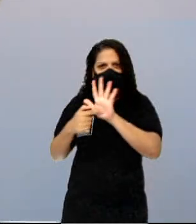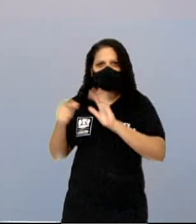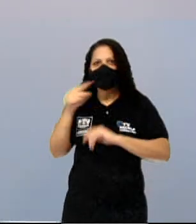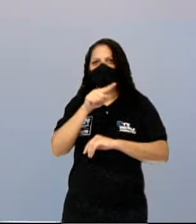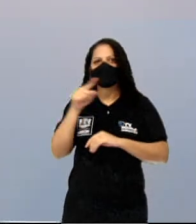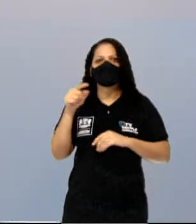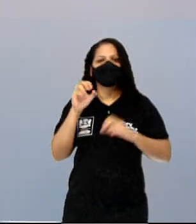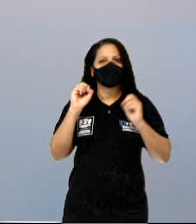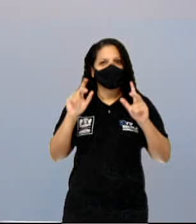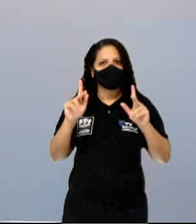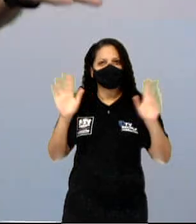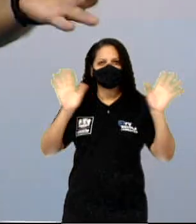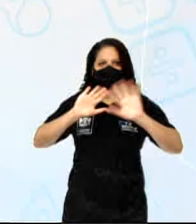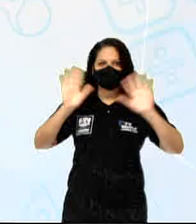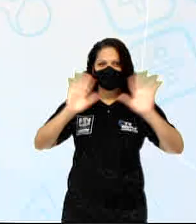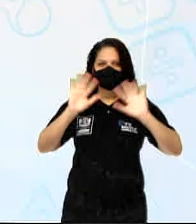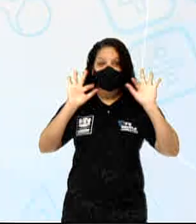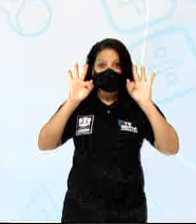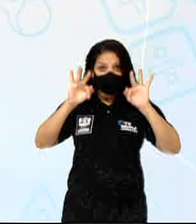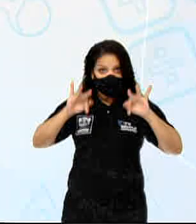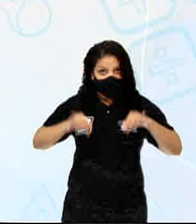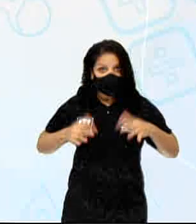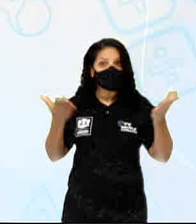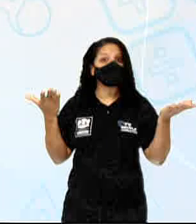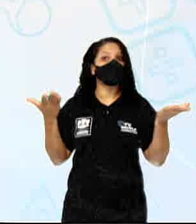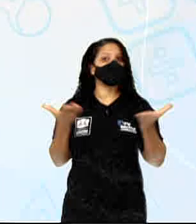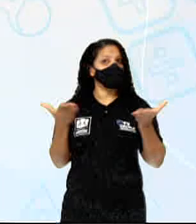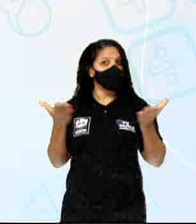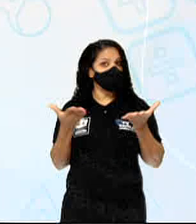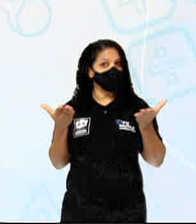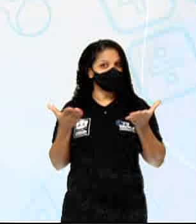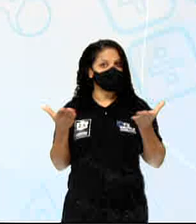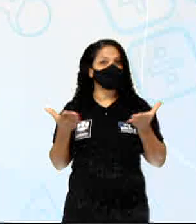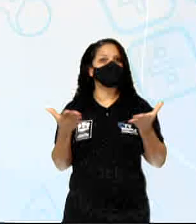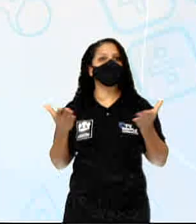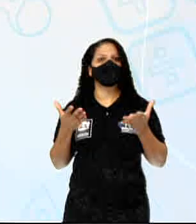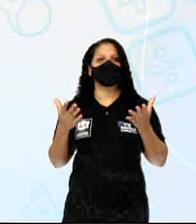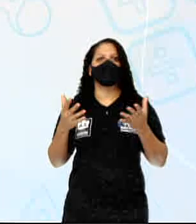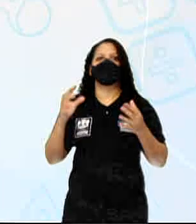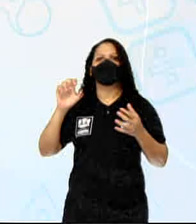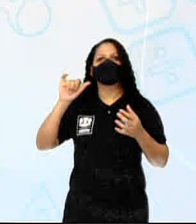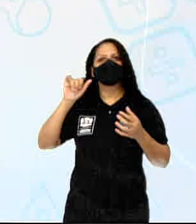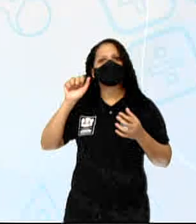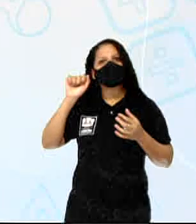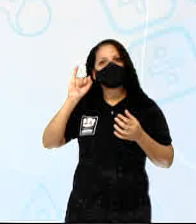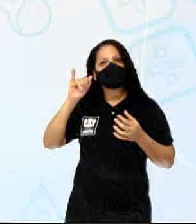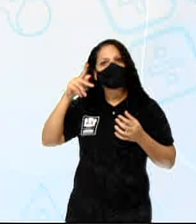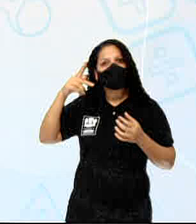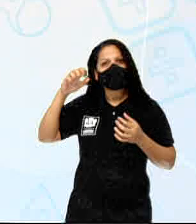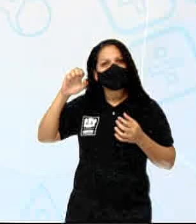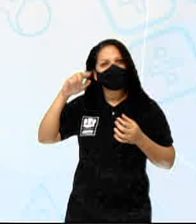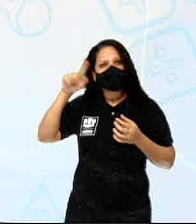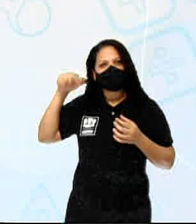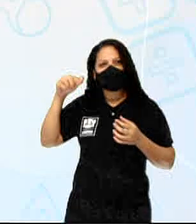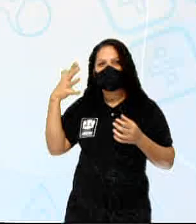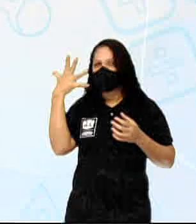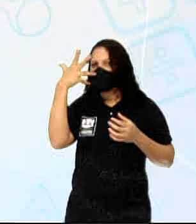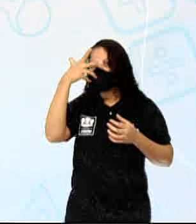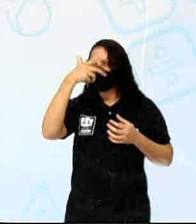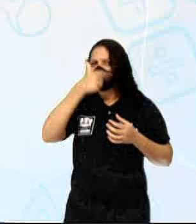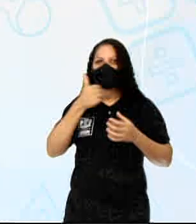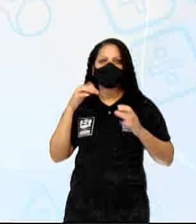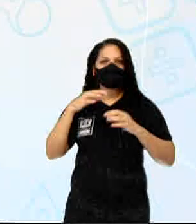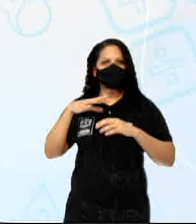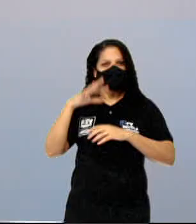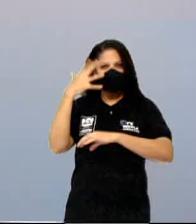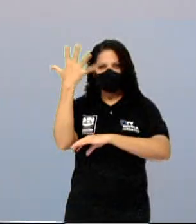eu encerro minha aula com essa imagem linda desse ipê amarelo florido. É uma das árvores mais bonitas do